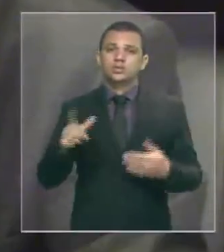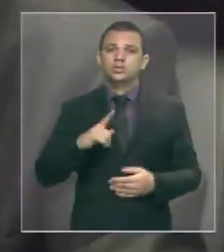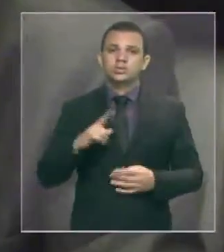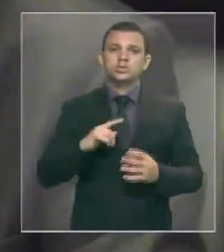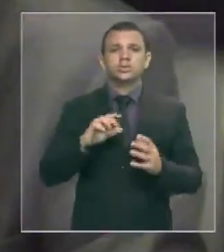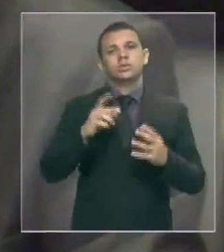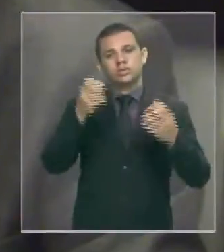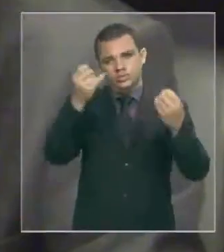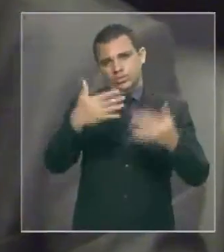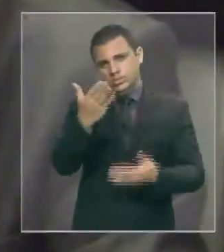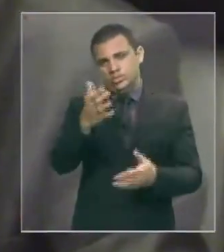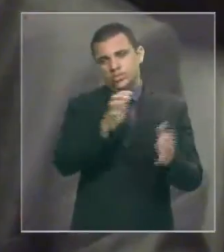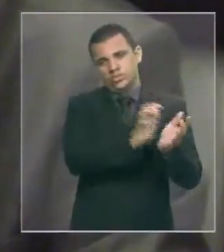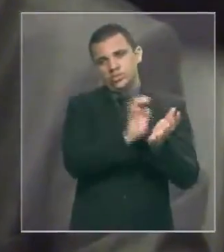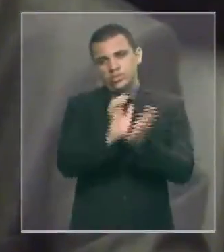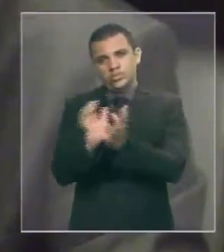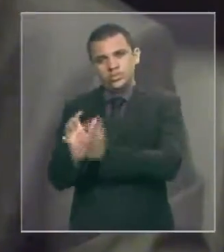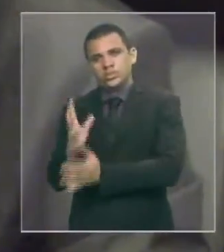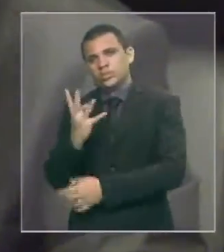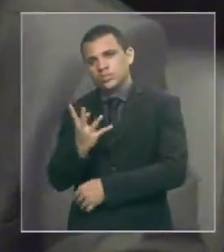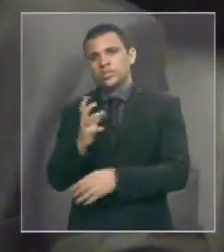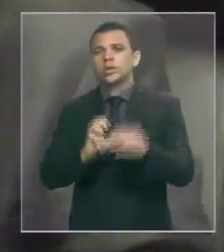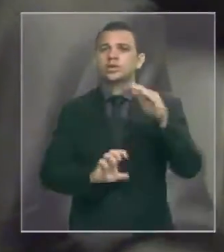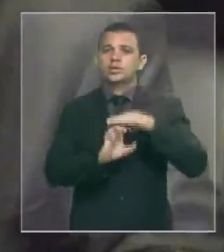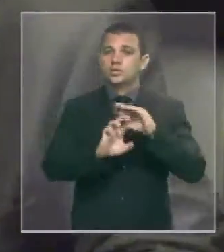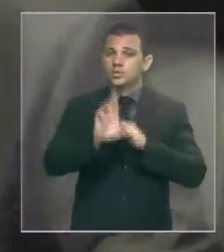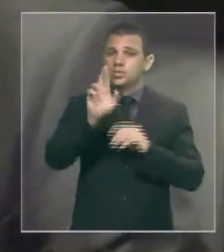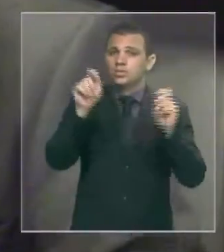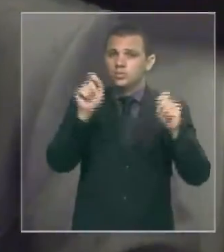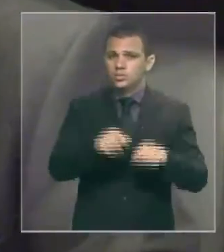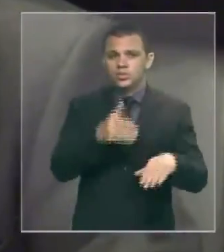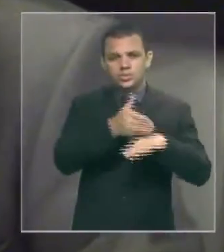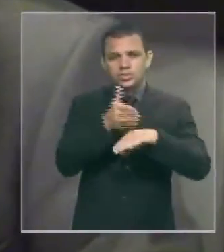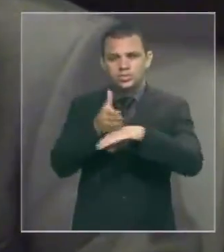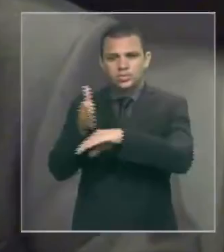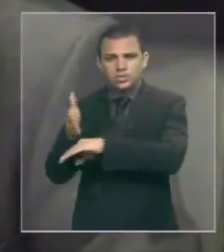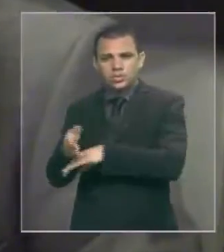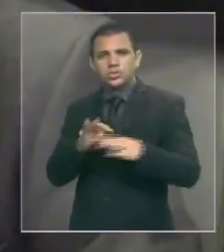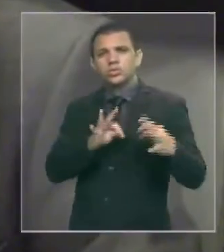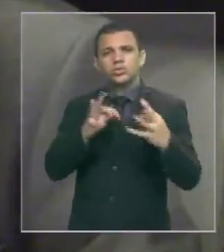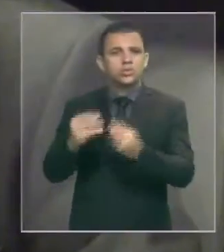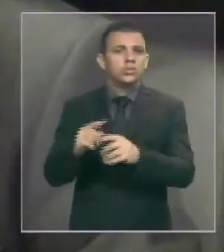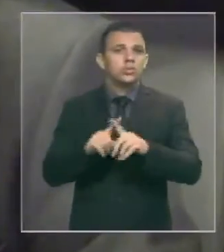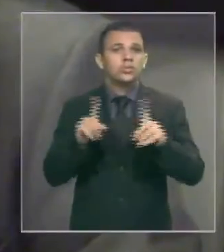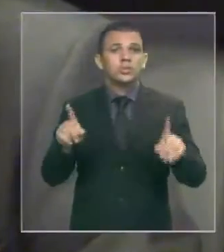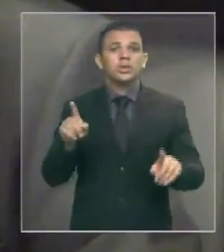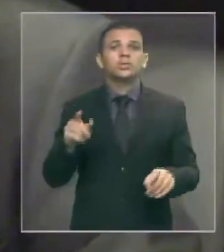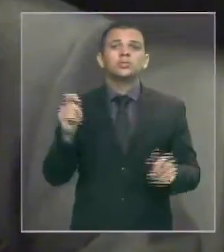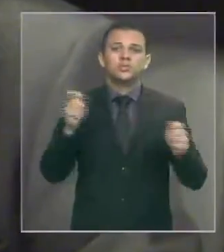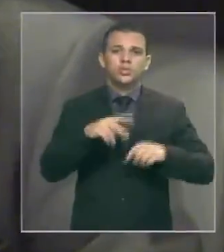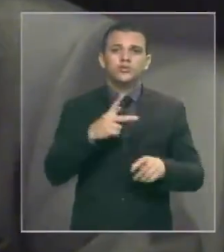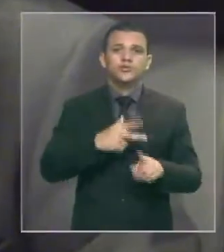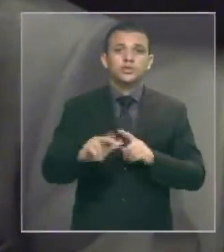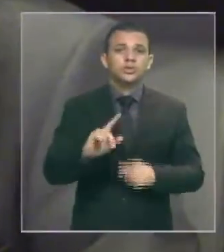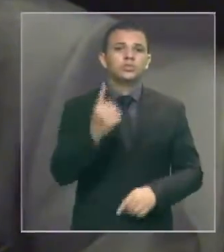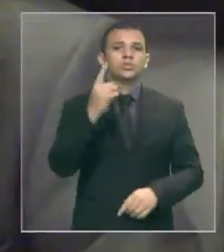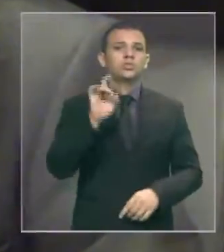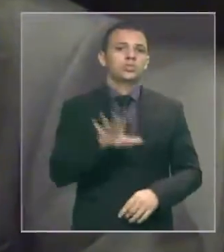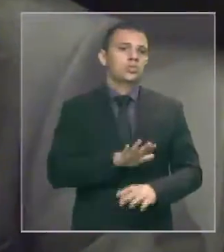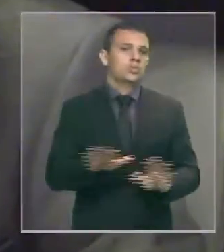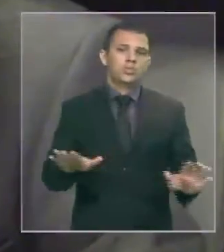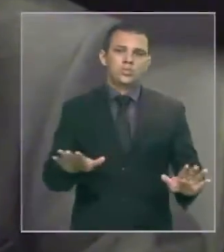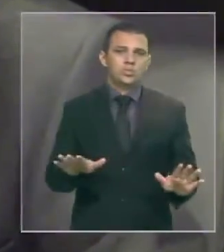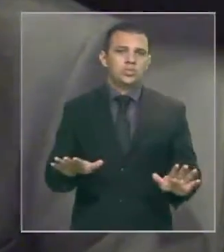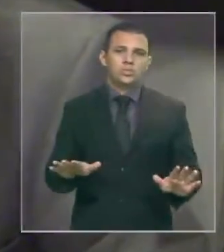bem falou, os empresários podem participar de todos os lotes, mas só poderá, se for vencedor, em apenas um lote, para evitar